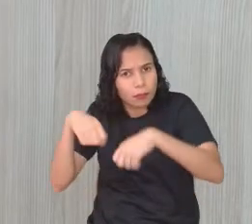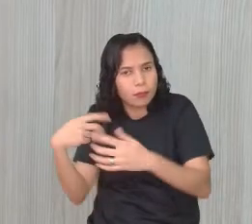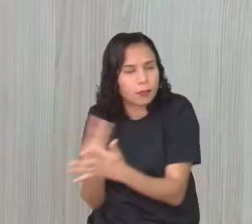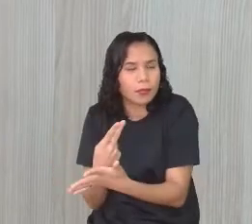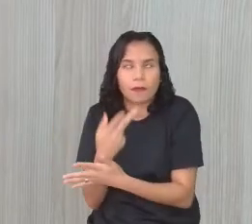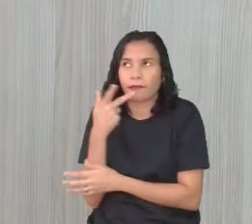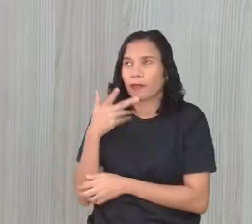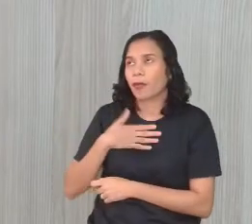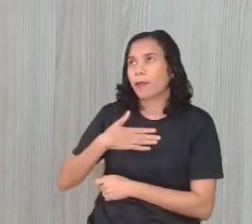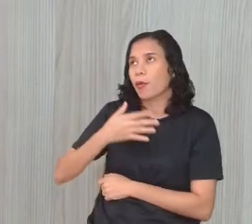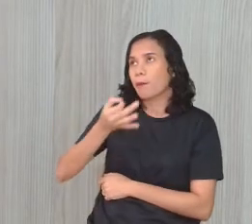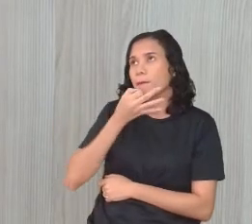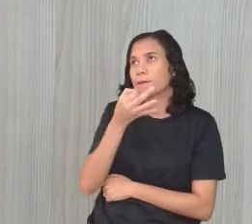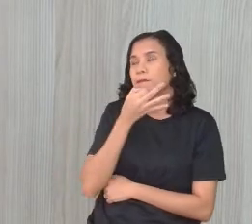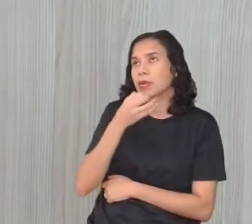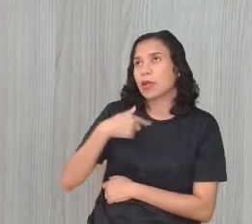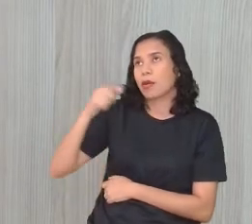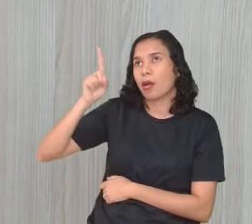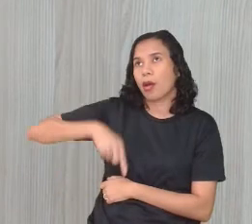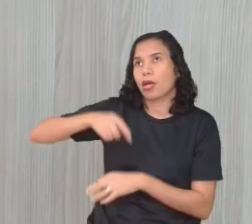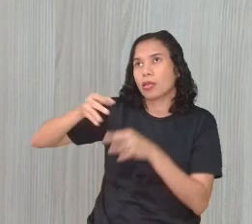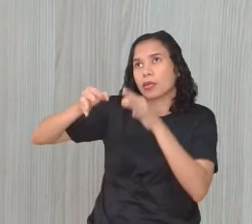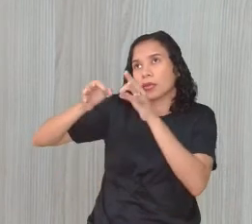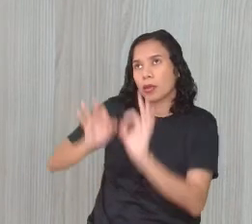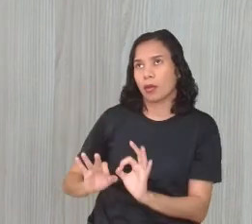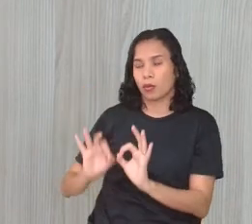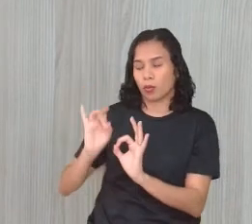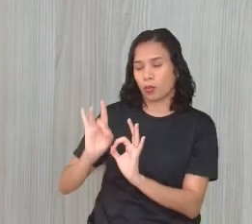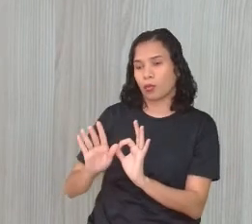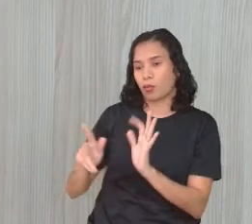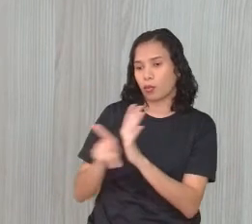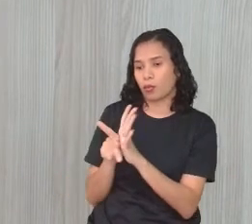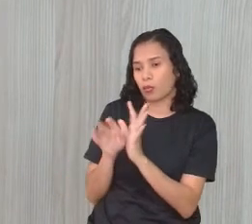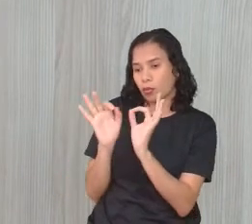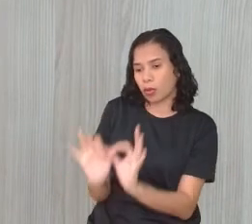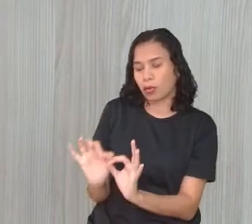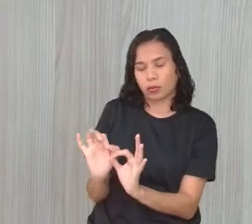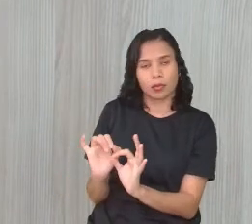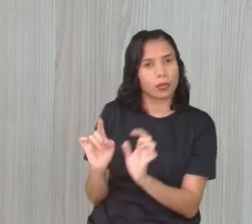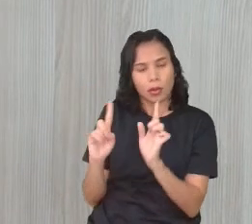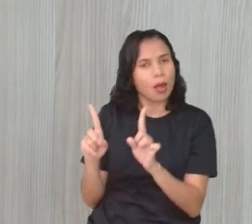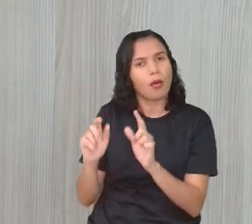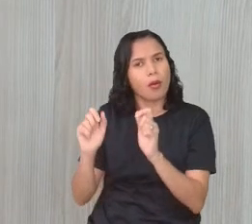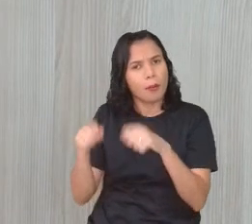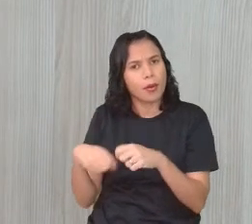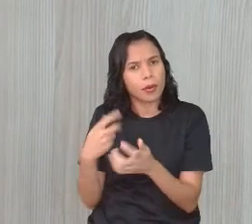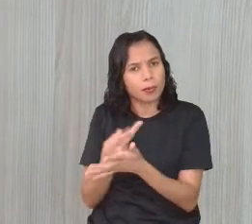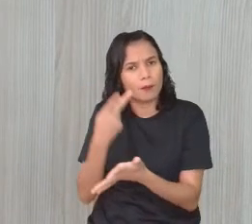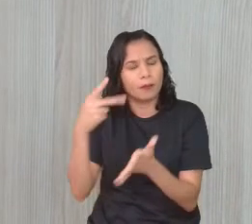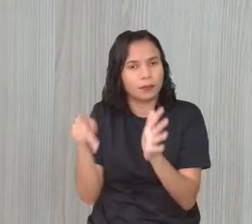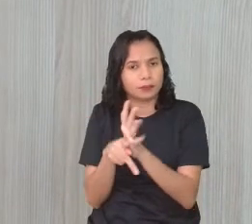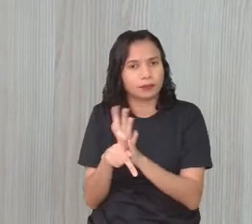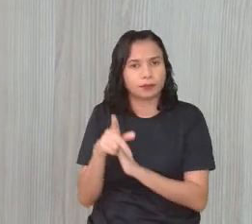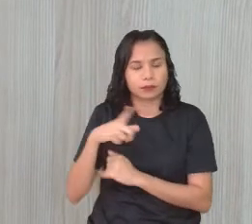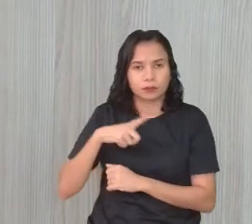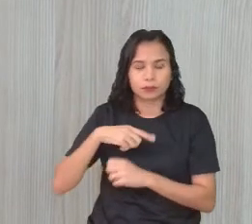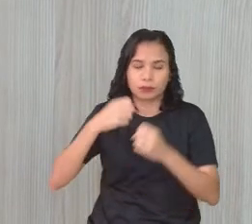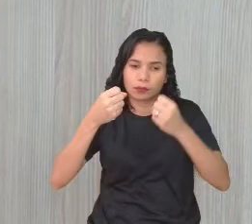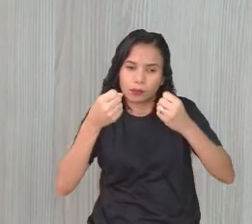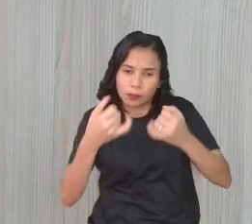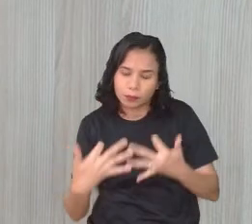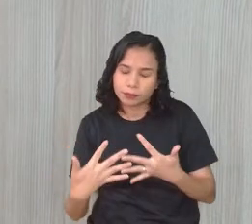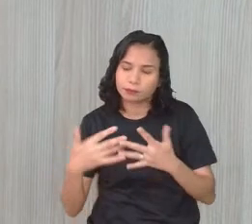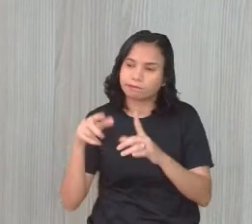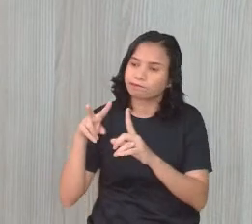uma opinião sobre determinado assunto, sobre determinado tema, que ela está correta. Sim. Pode ser que a explicação por uma